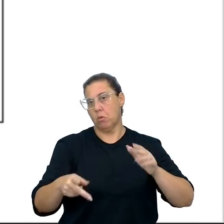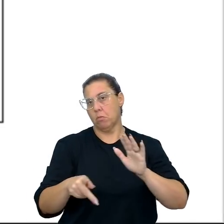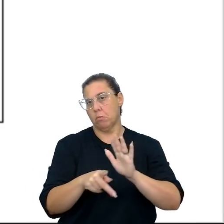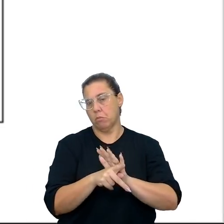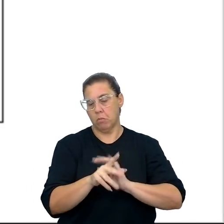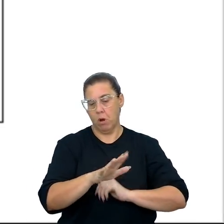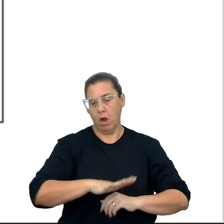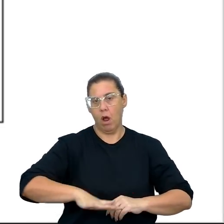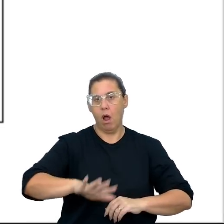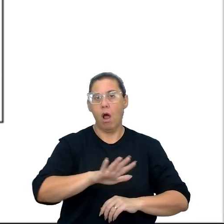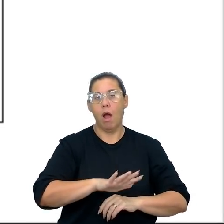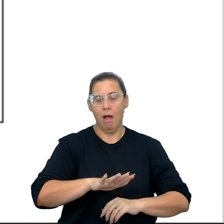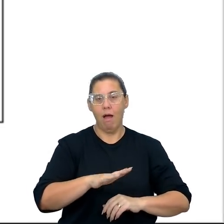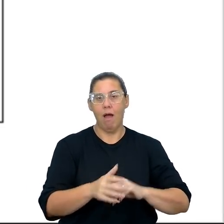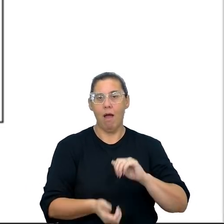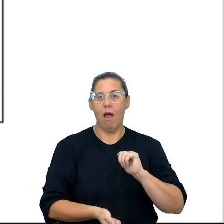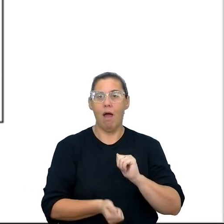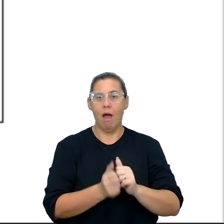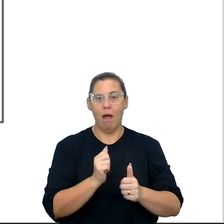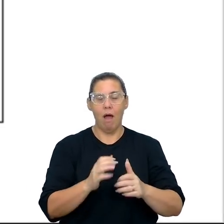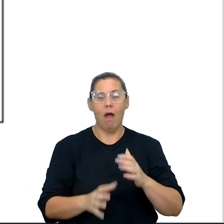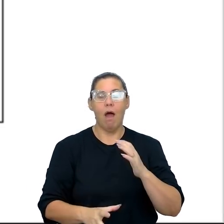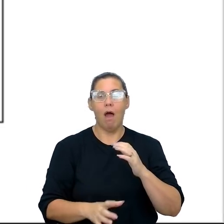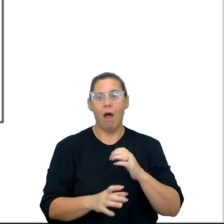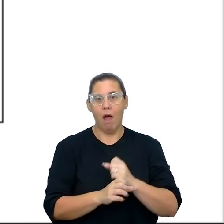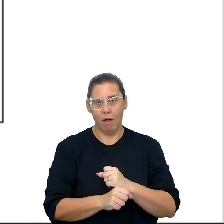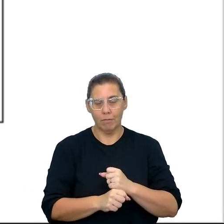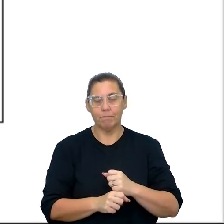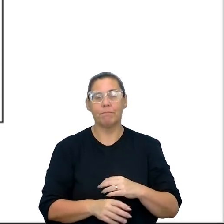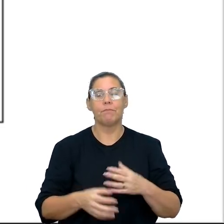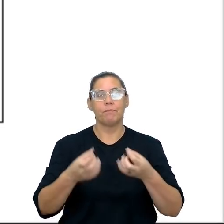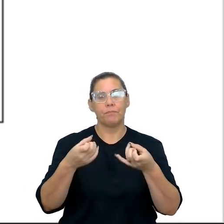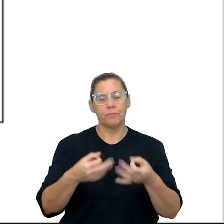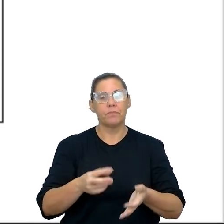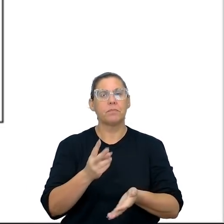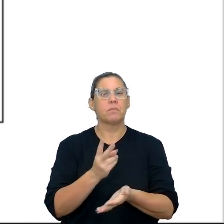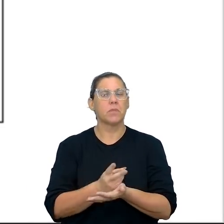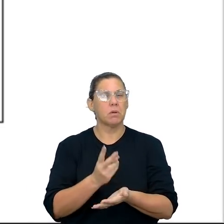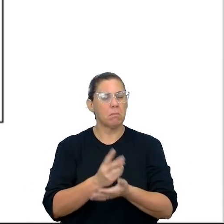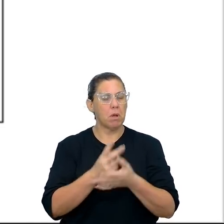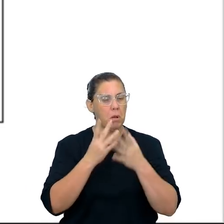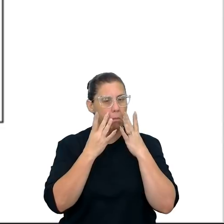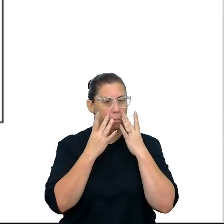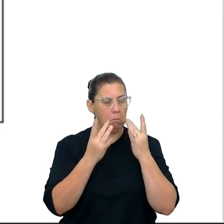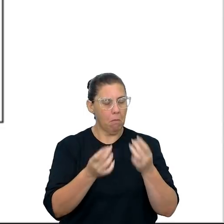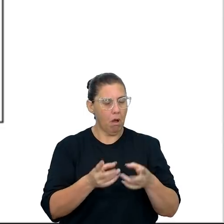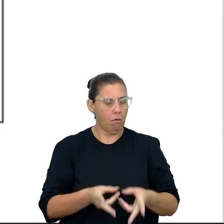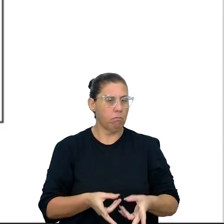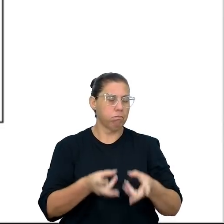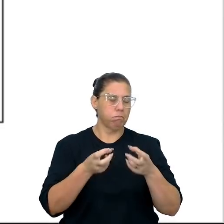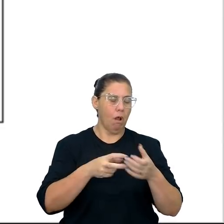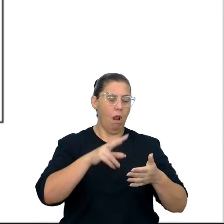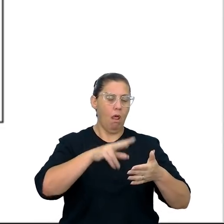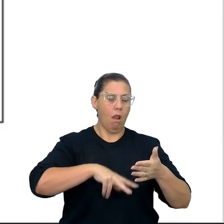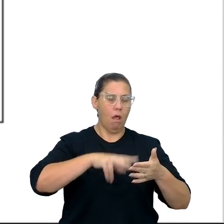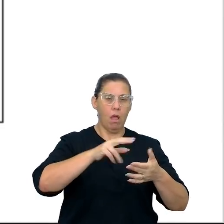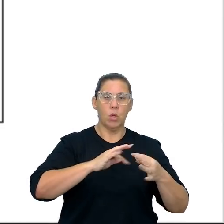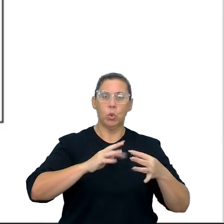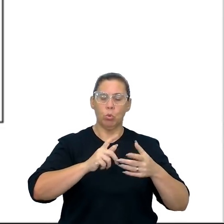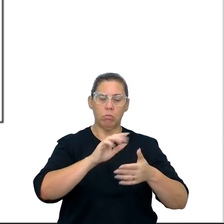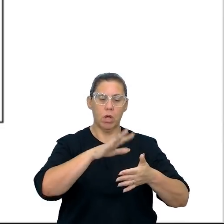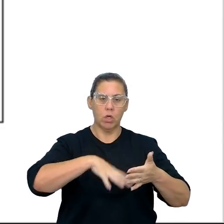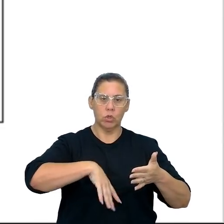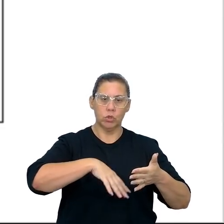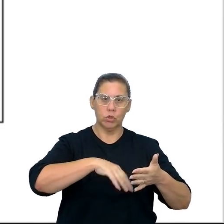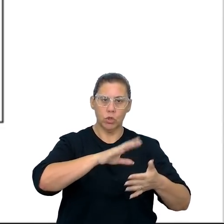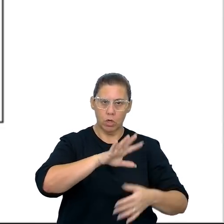campo aditivo, né? Então, cabe ressaltar que sempre é interessante que o professor fazer a leitura de toda a atividade,